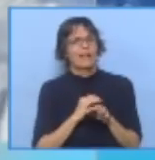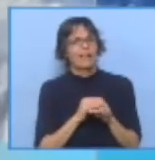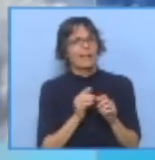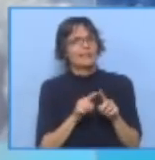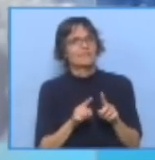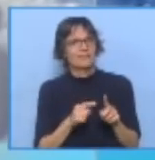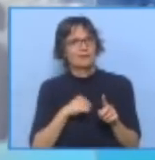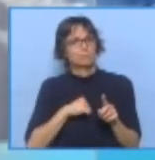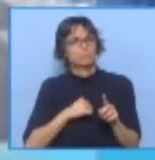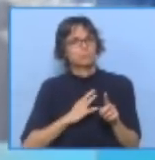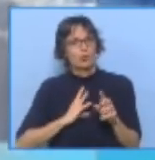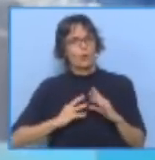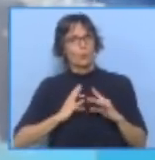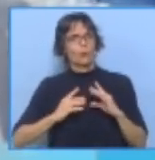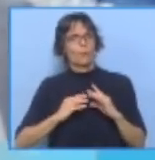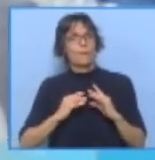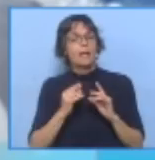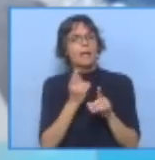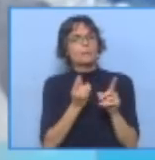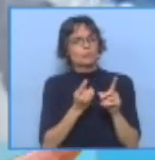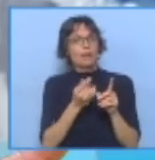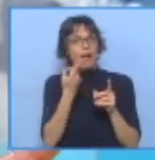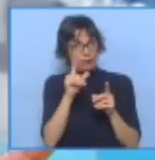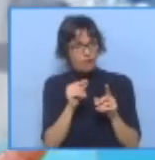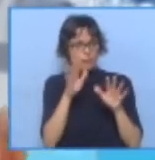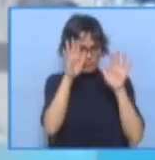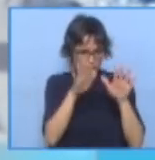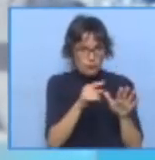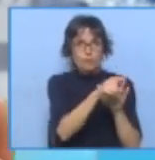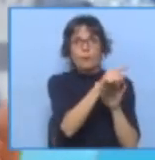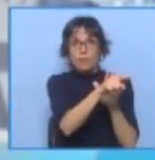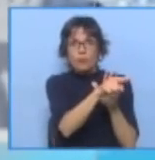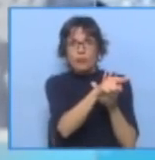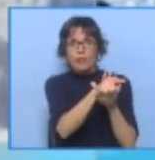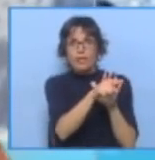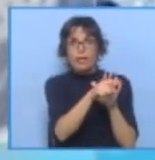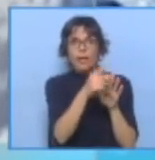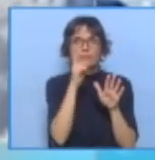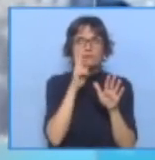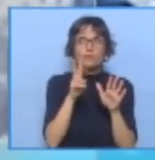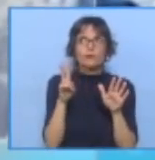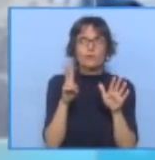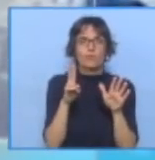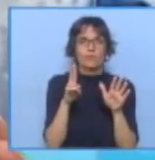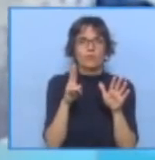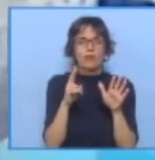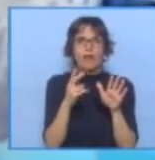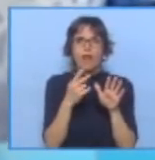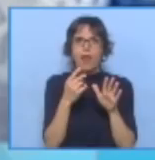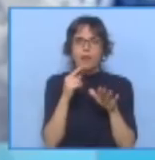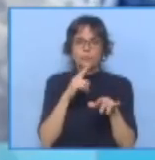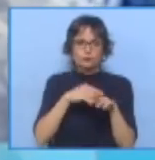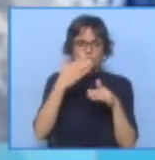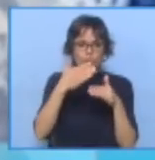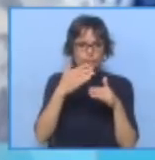os muçulmanos, nestes momentos, são abertos. A experiência não tenho muita na Terra Santa,